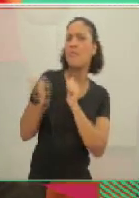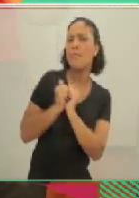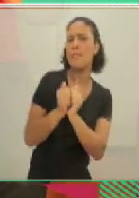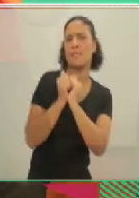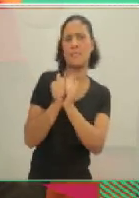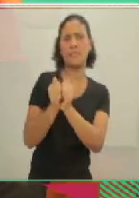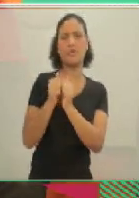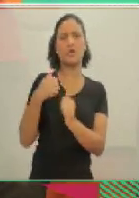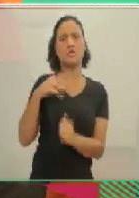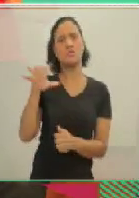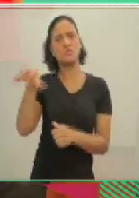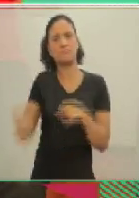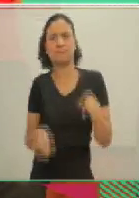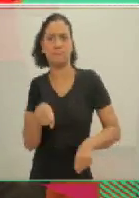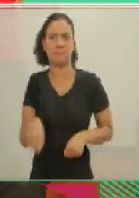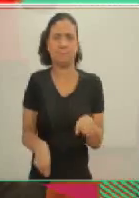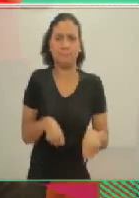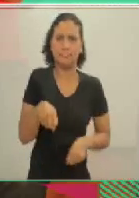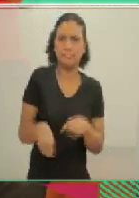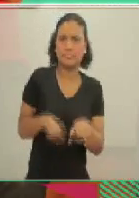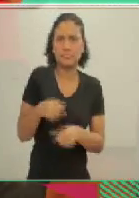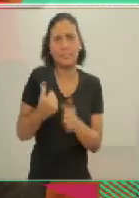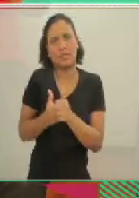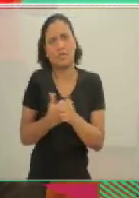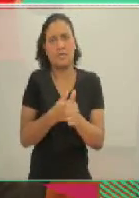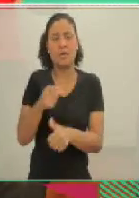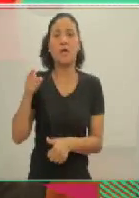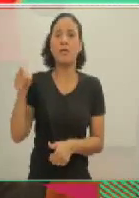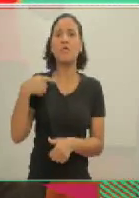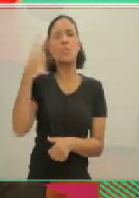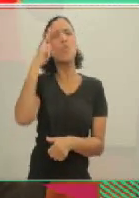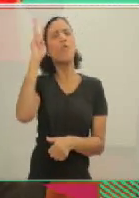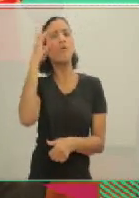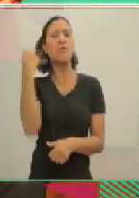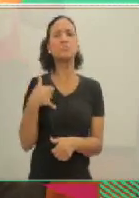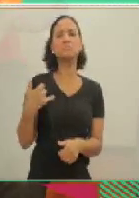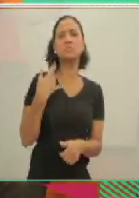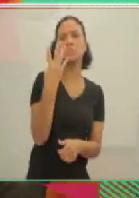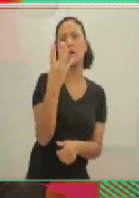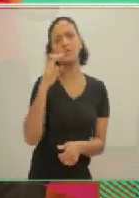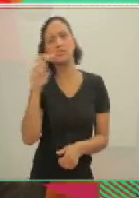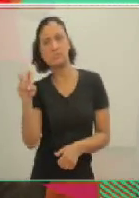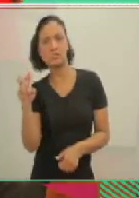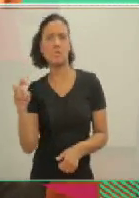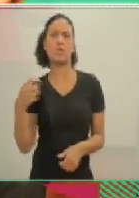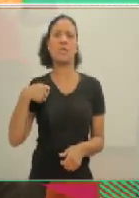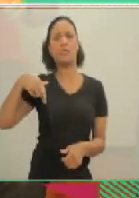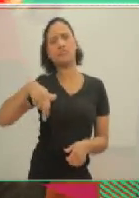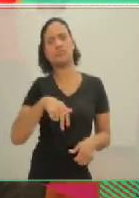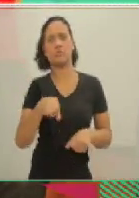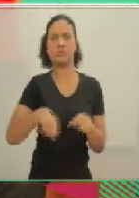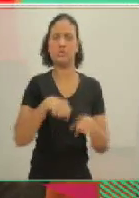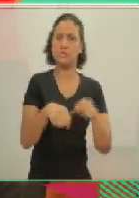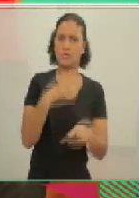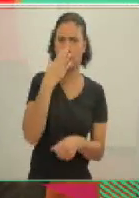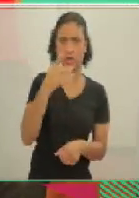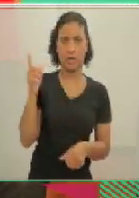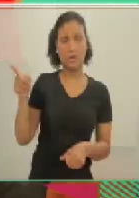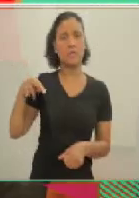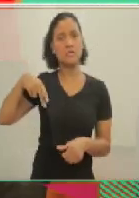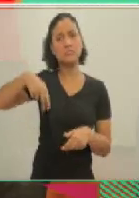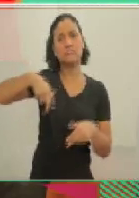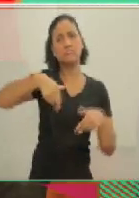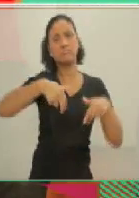pegava o triciclo e ia andando na frente. Eu lembro disso uns 4, 5 anos, eu andando no triciclo na frente, e ela